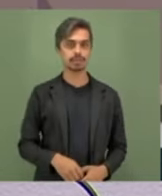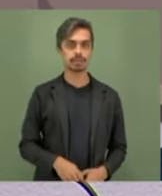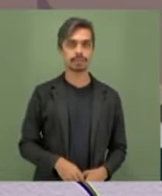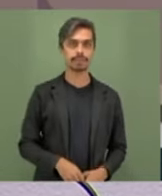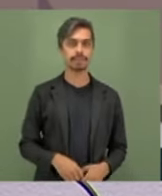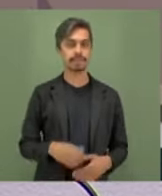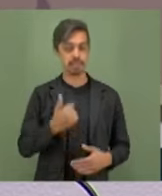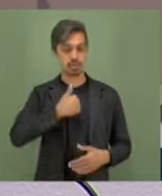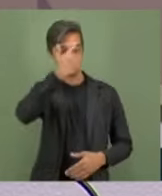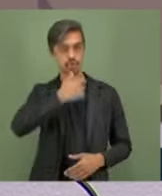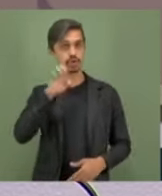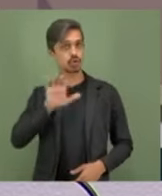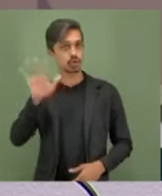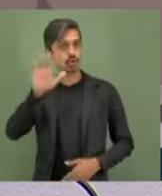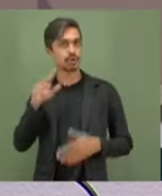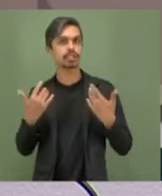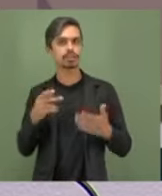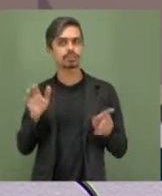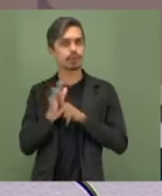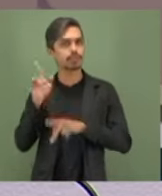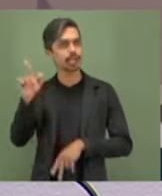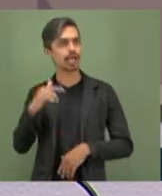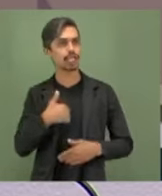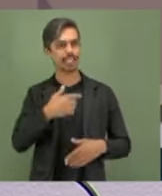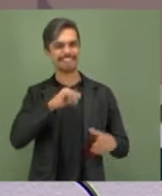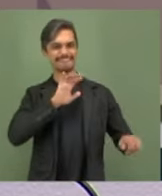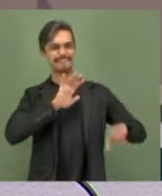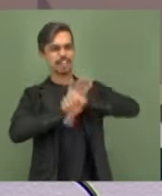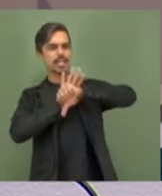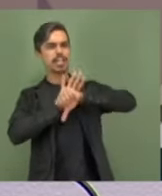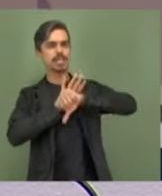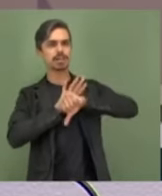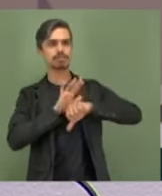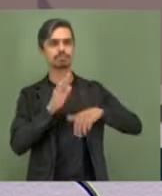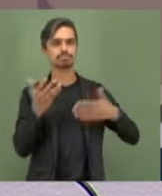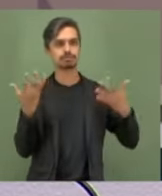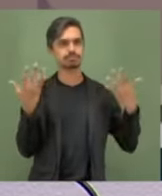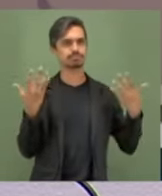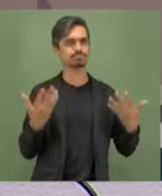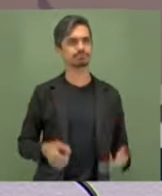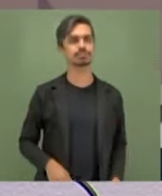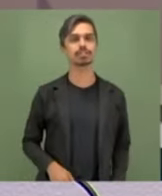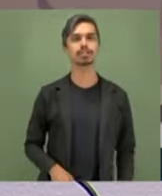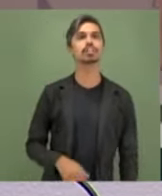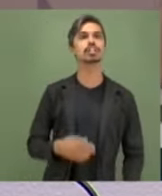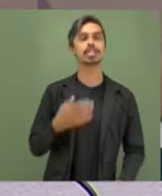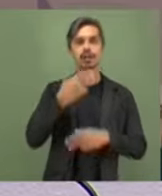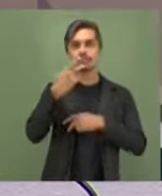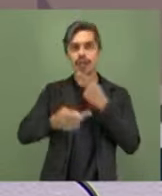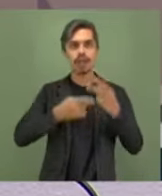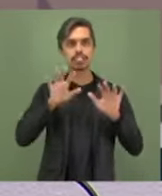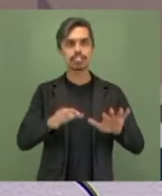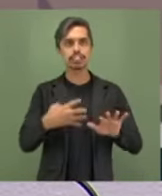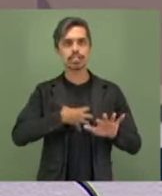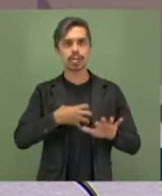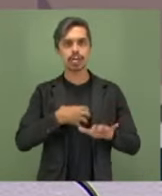tratado como criminoso. Portanto, eu quero aqui dizer, e esta é a mensagem principal, que como esses muitos milhares estão a